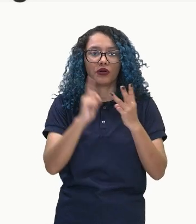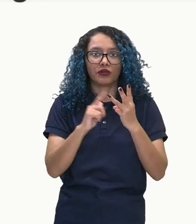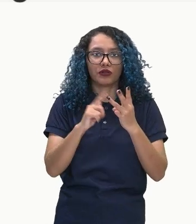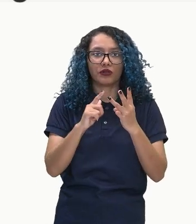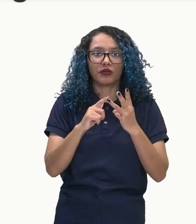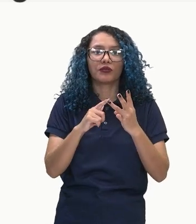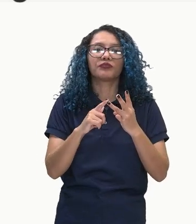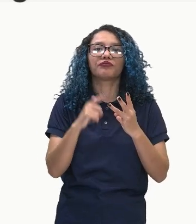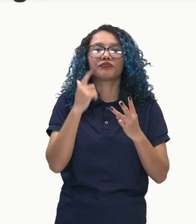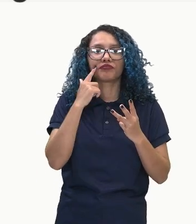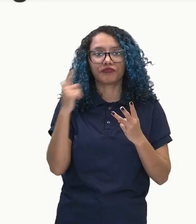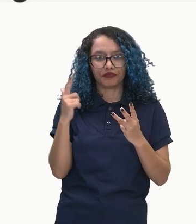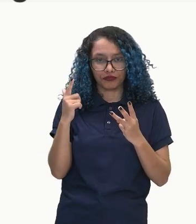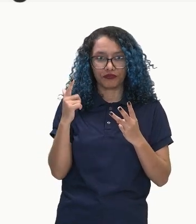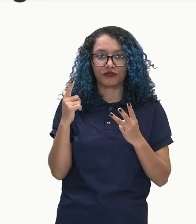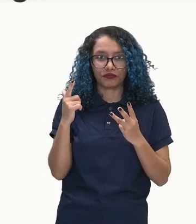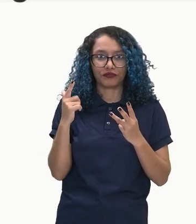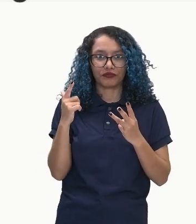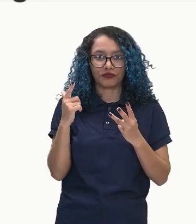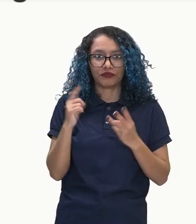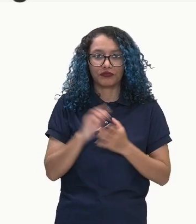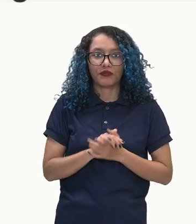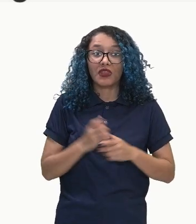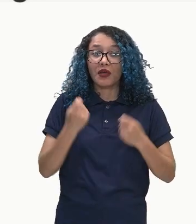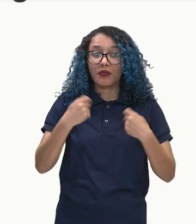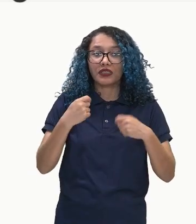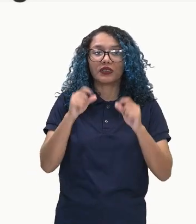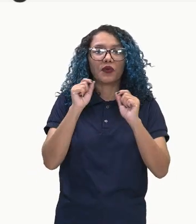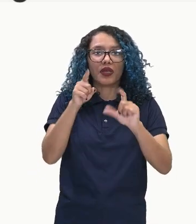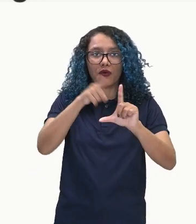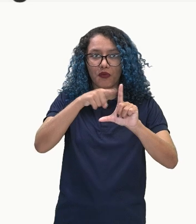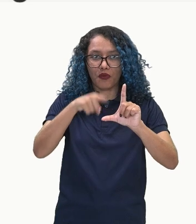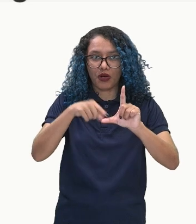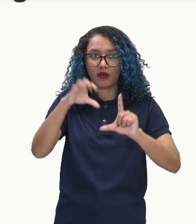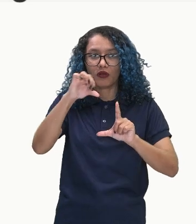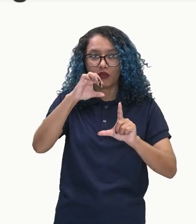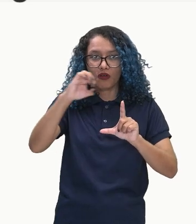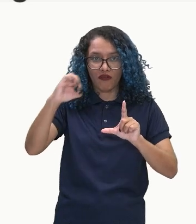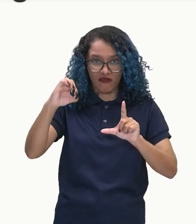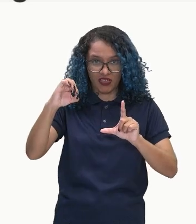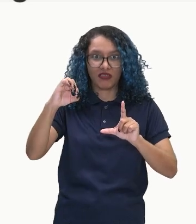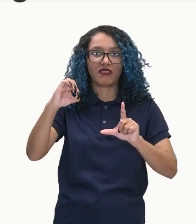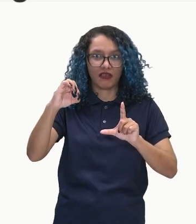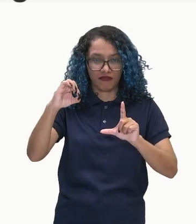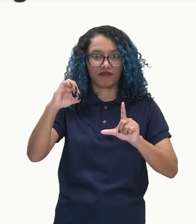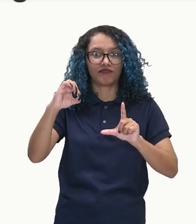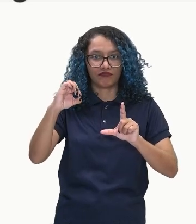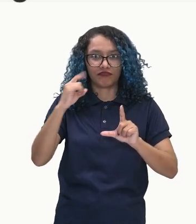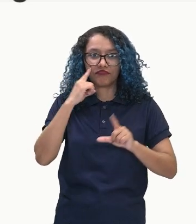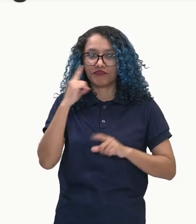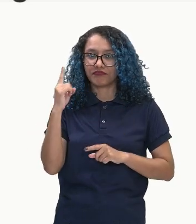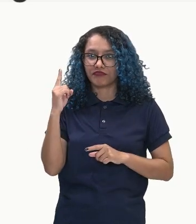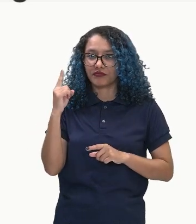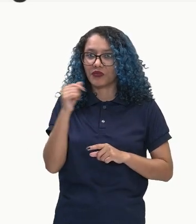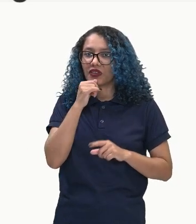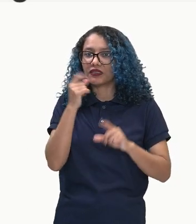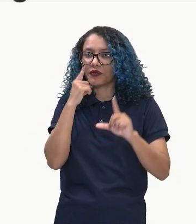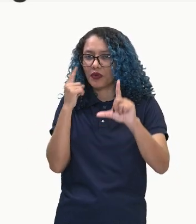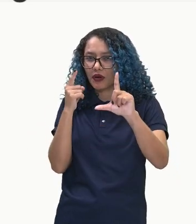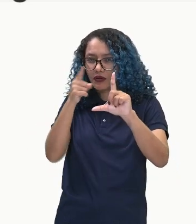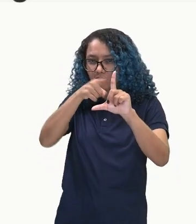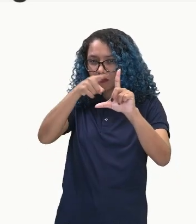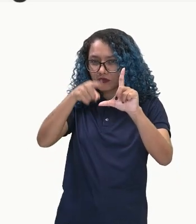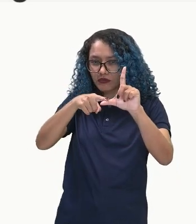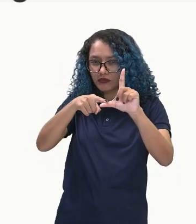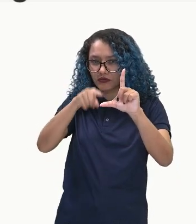ter, pelo menos, possui um ângulo de 90 graus aqui, nesse cantinho aqui, ó. Tem ângulo de